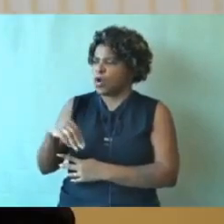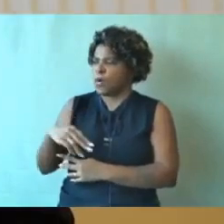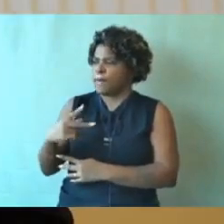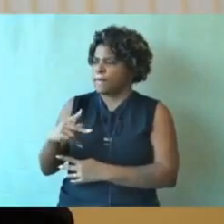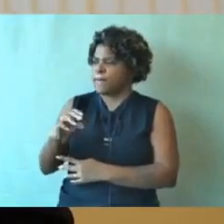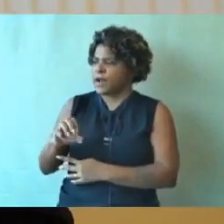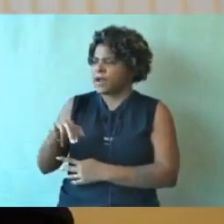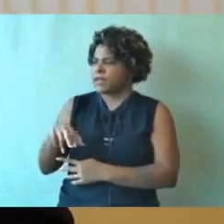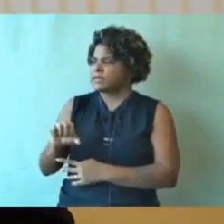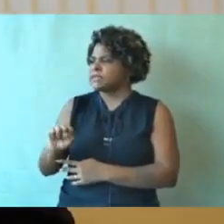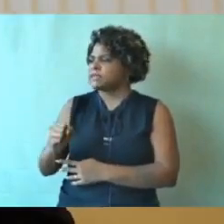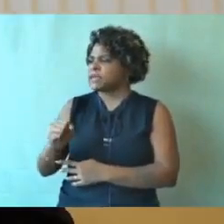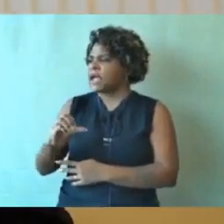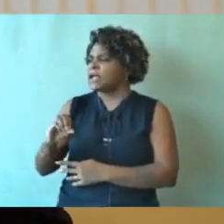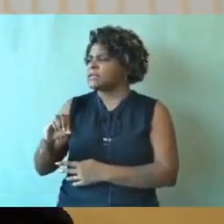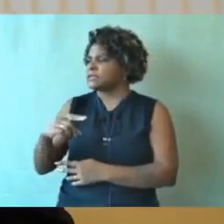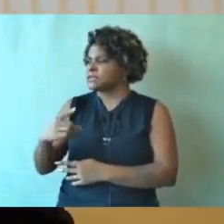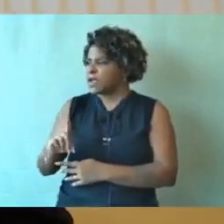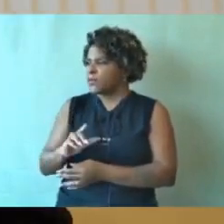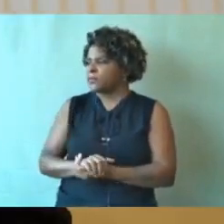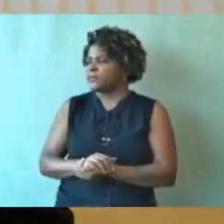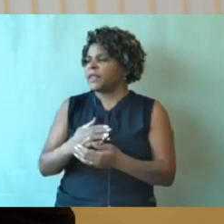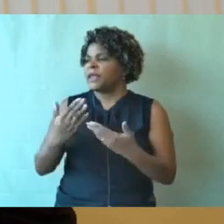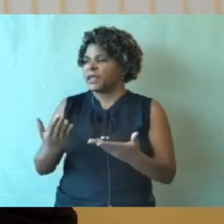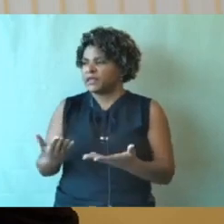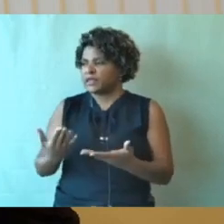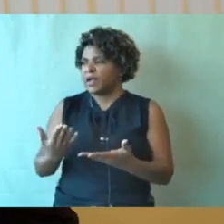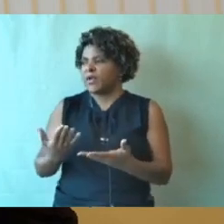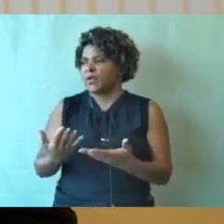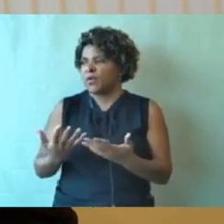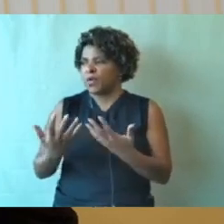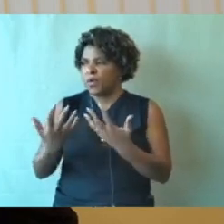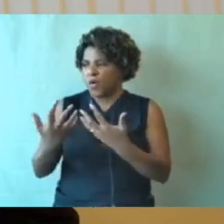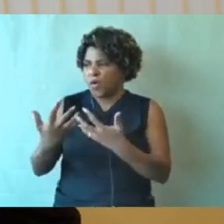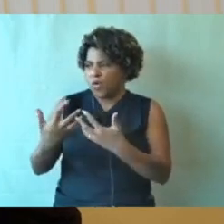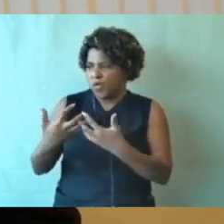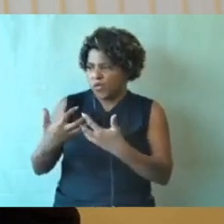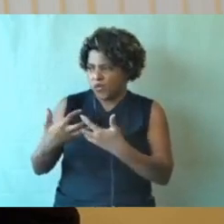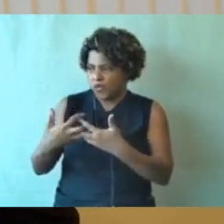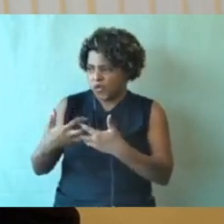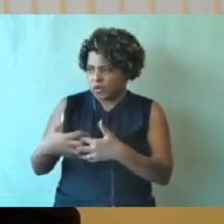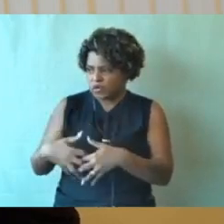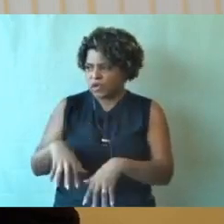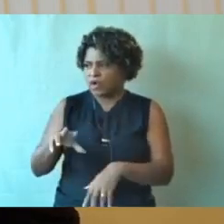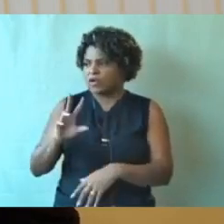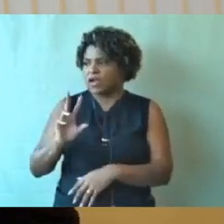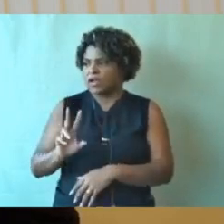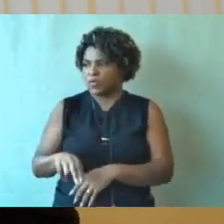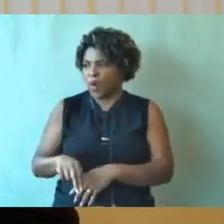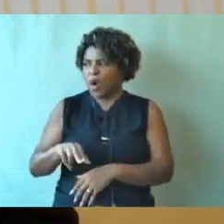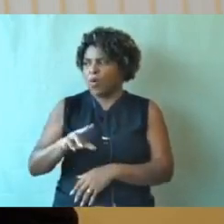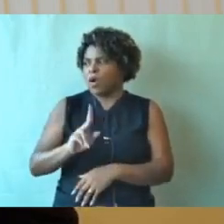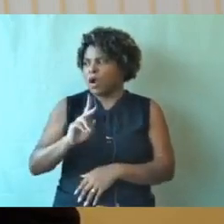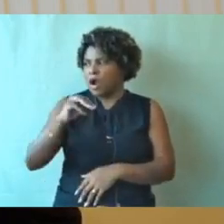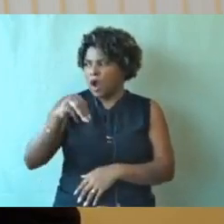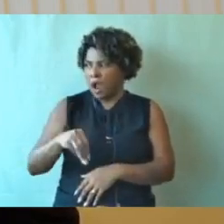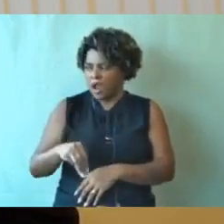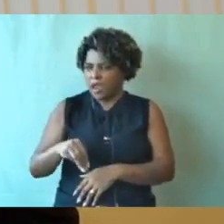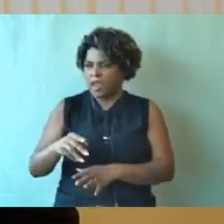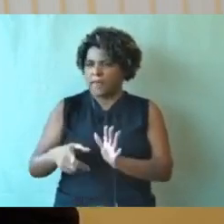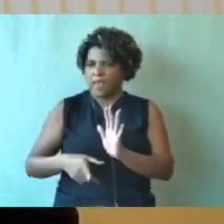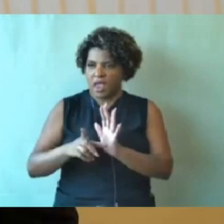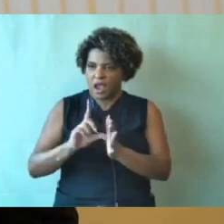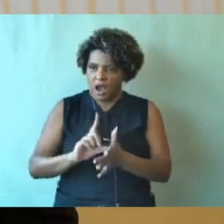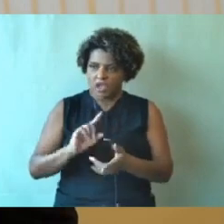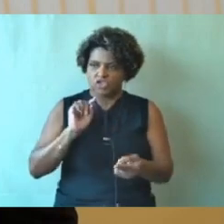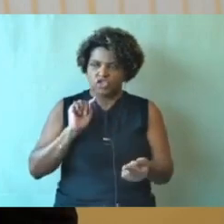responder, ela funciona, ela pega toda a quilometragem do decêndio anterior, pelo tipo de veículo que cada empresa tem,